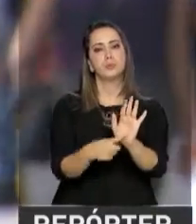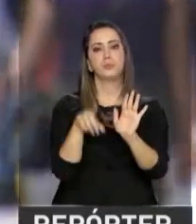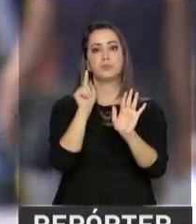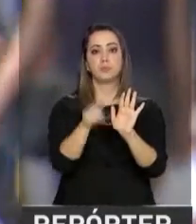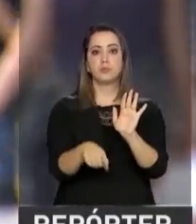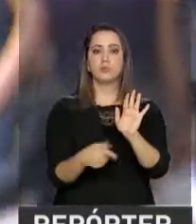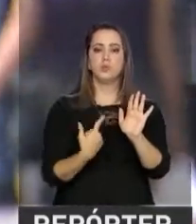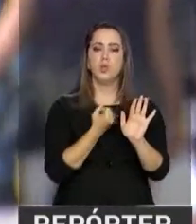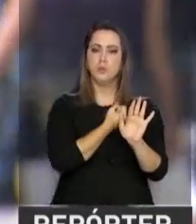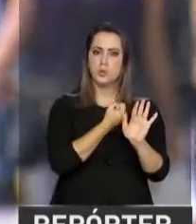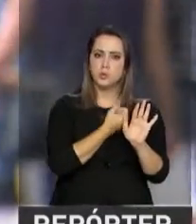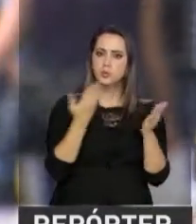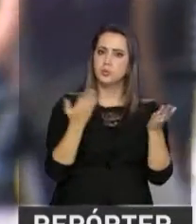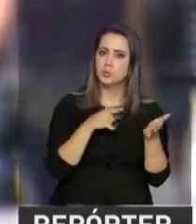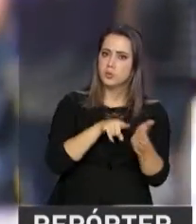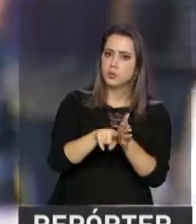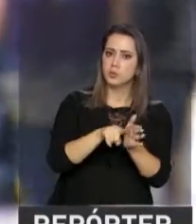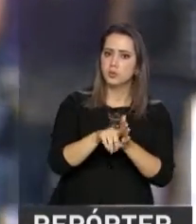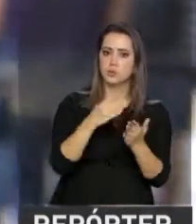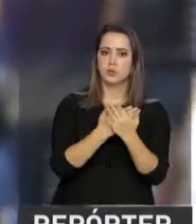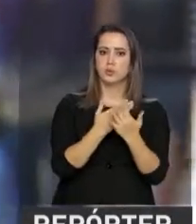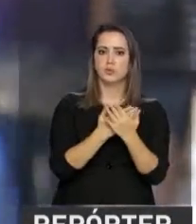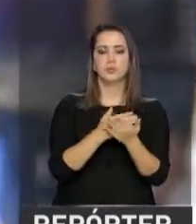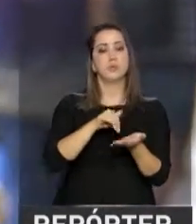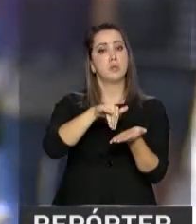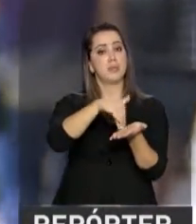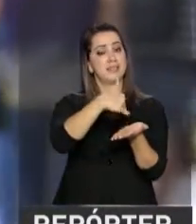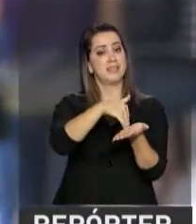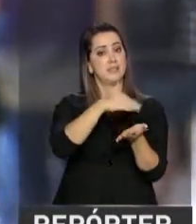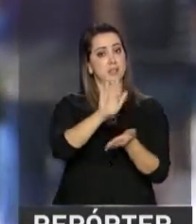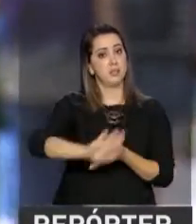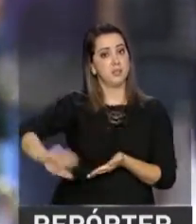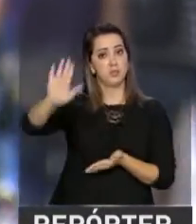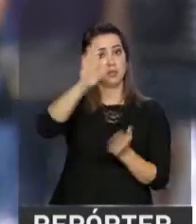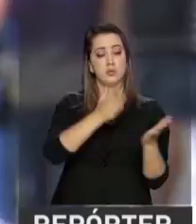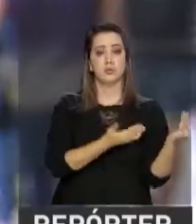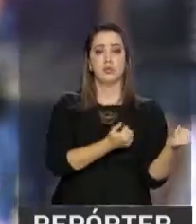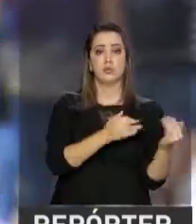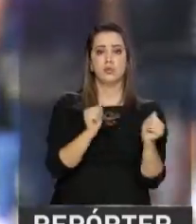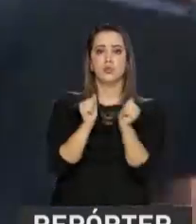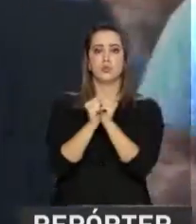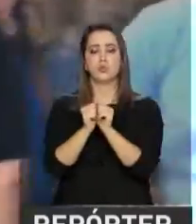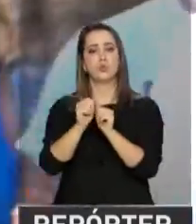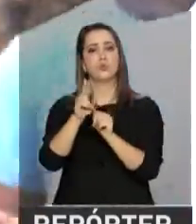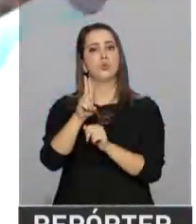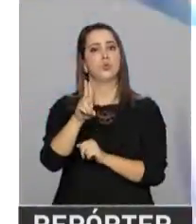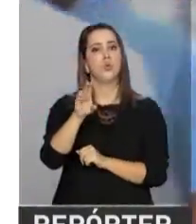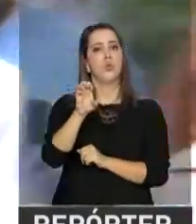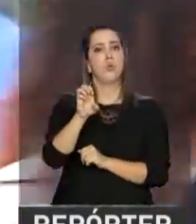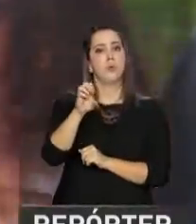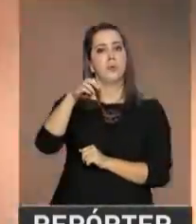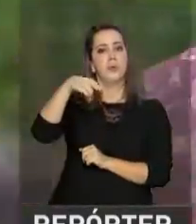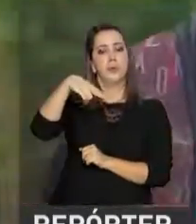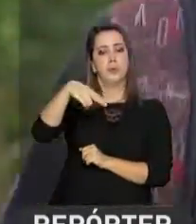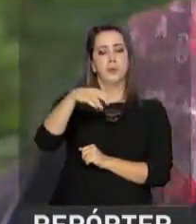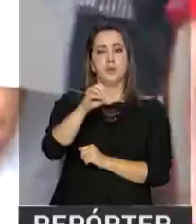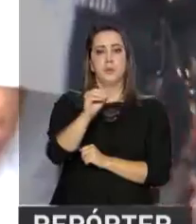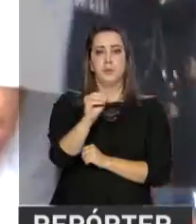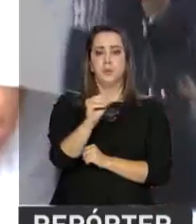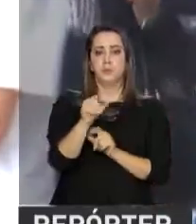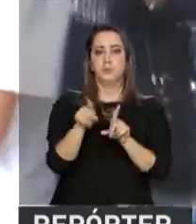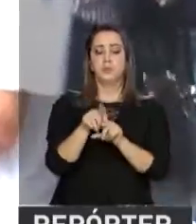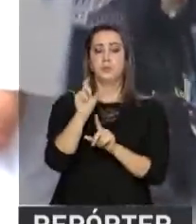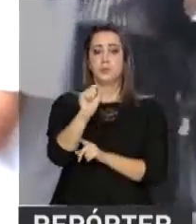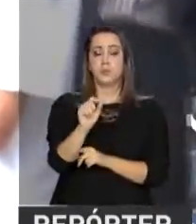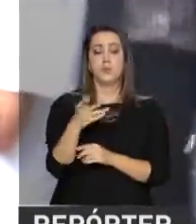violência divulgado pela secretaria nacional da juventude em parceria com a unesco os dados foram encomendadas